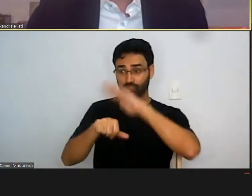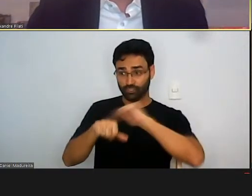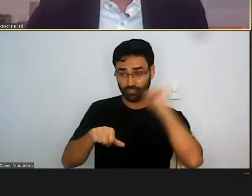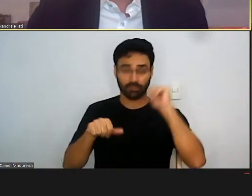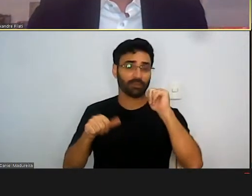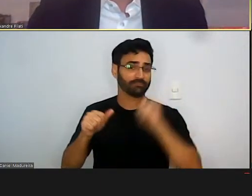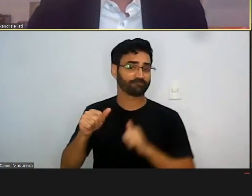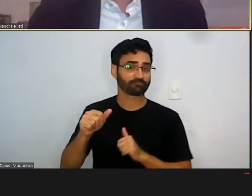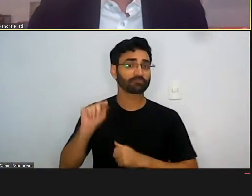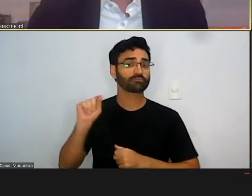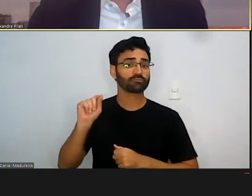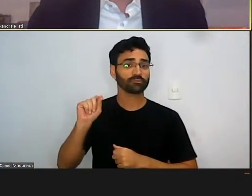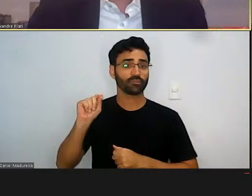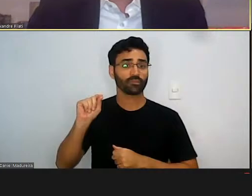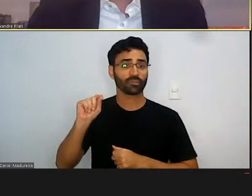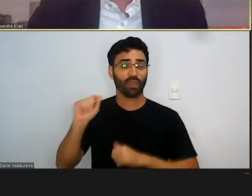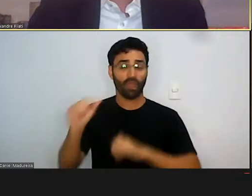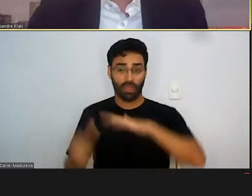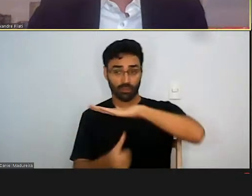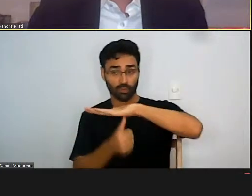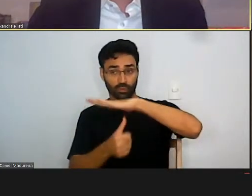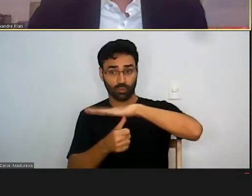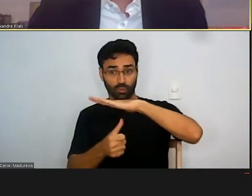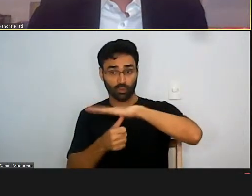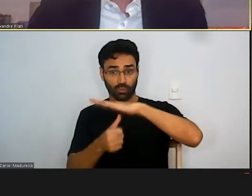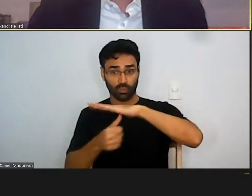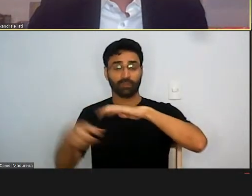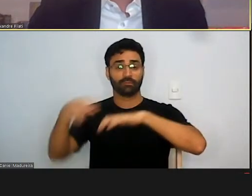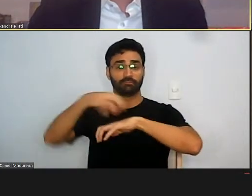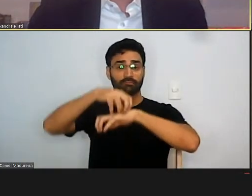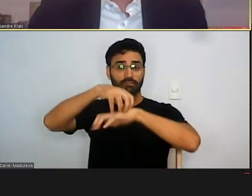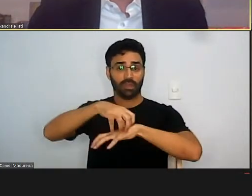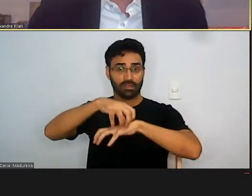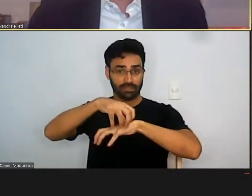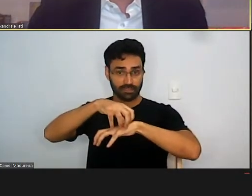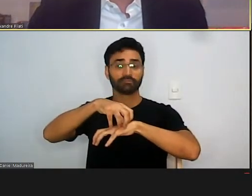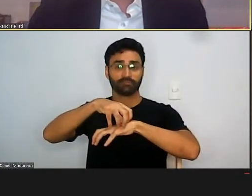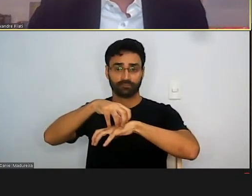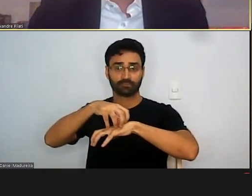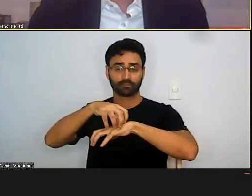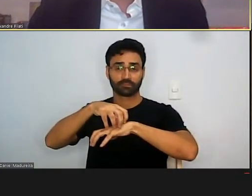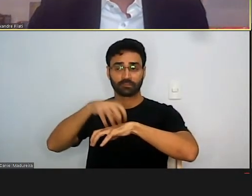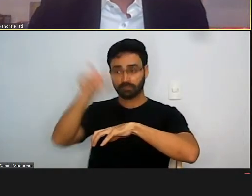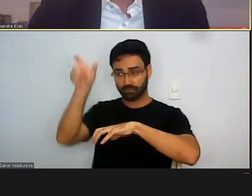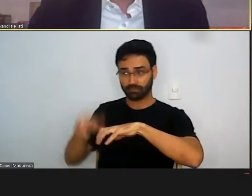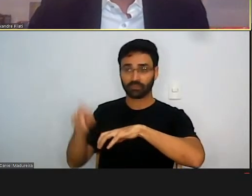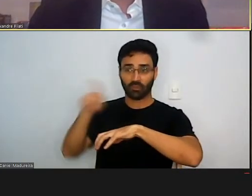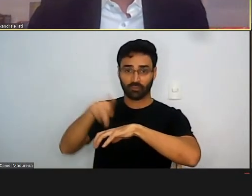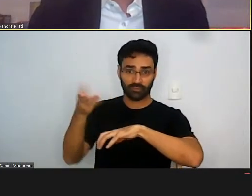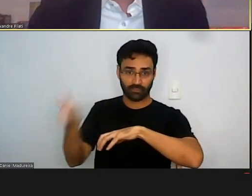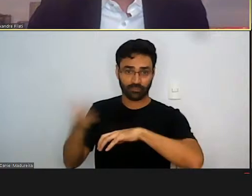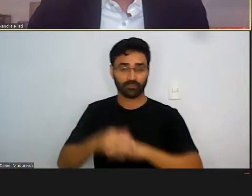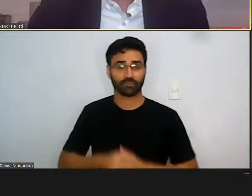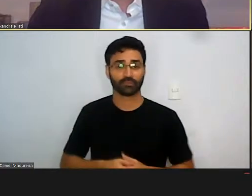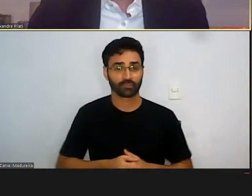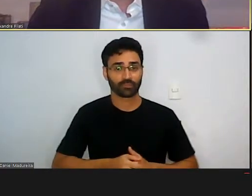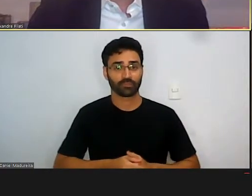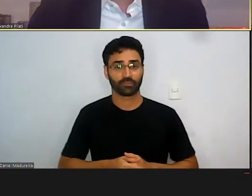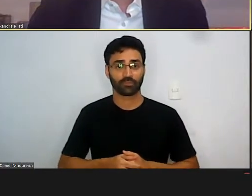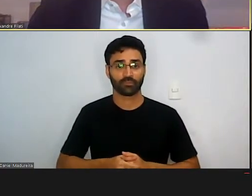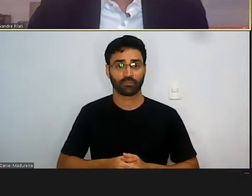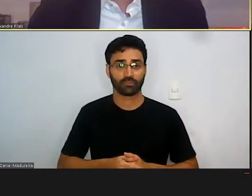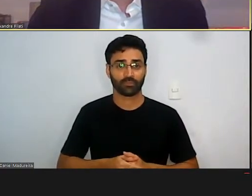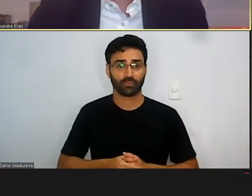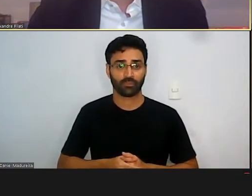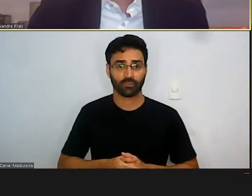da nossa magnífica reitora, a magnífica reitora da Universidade de Brasília, nossa querida professora Márcia Abrão Moura.